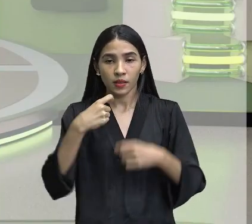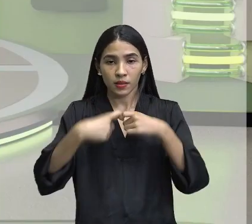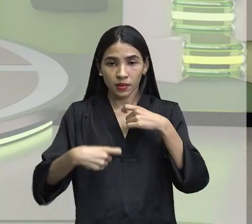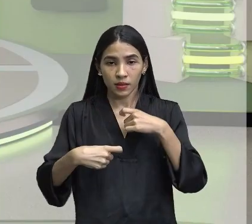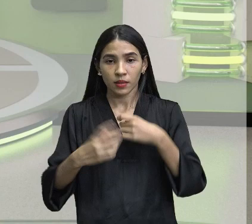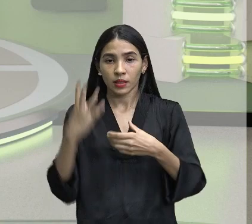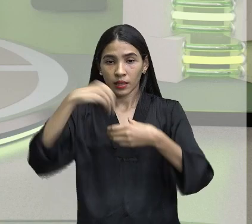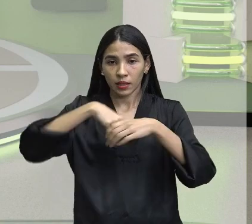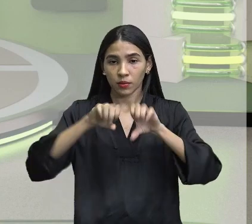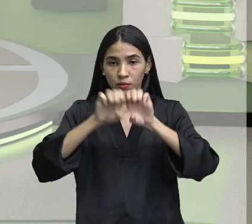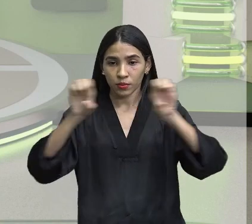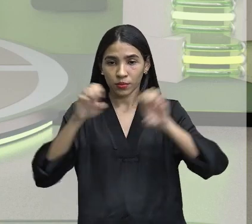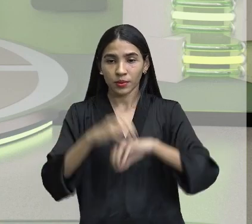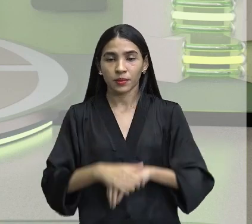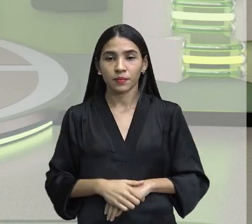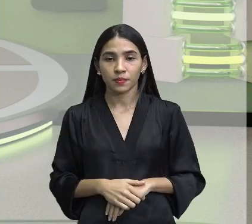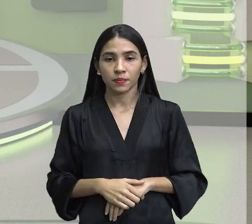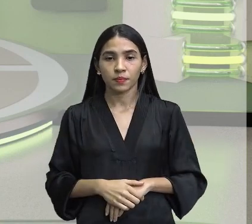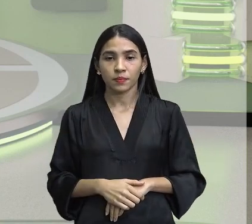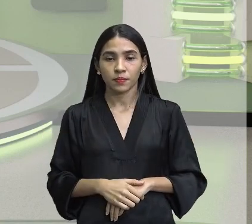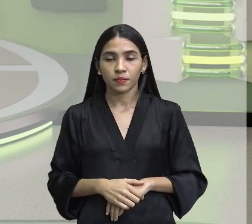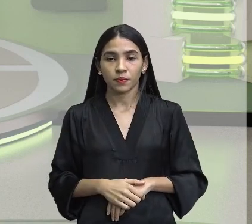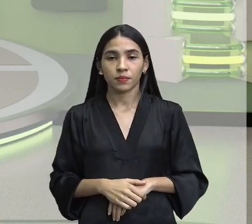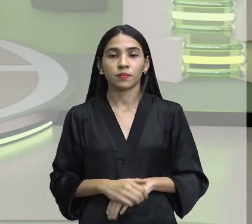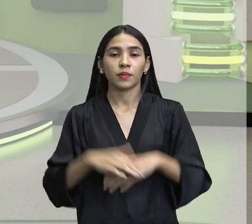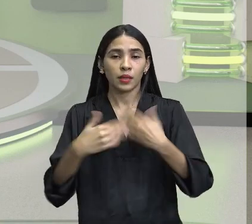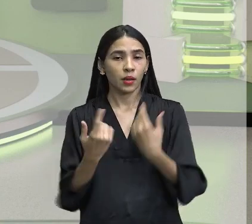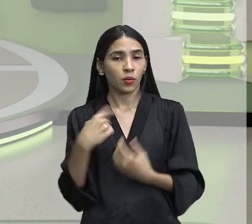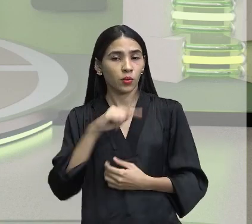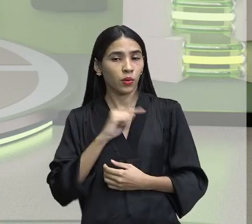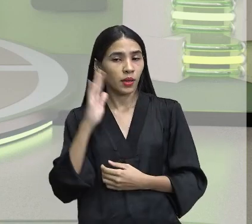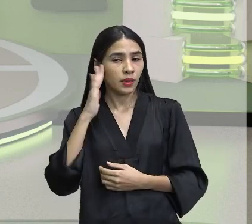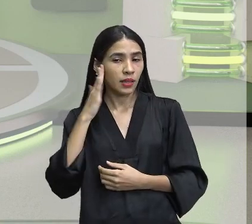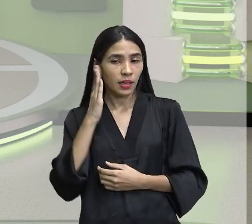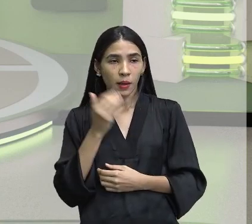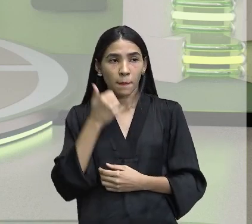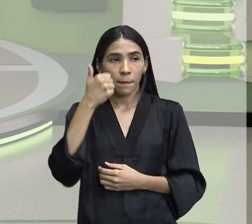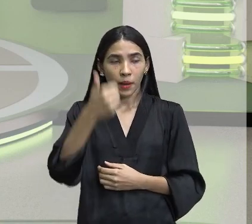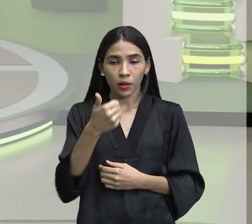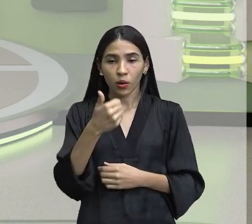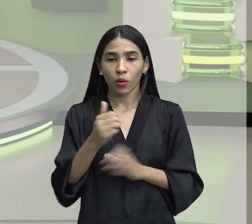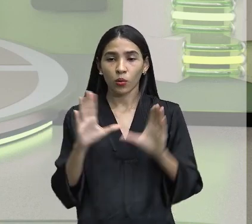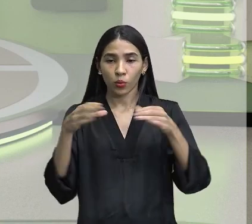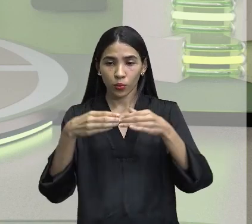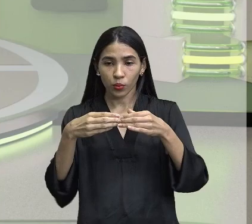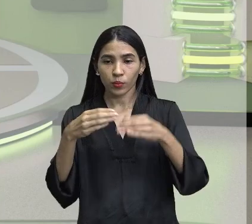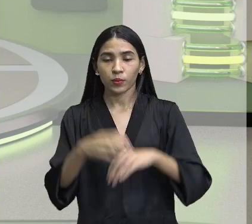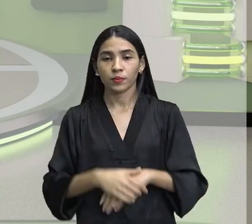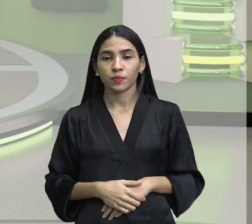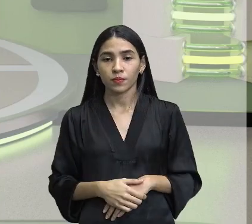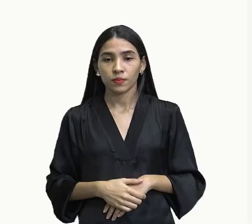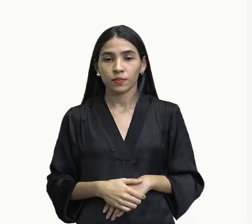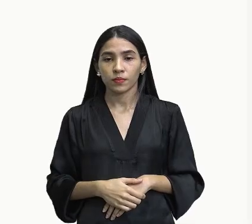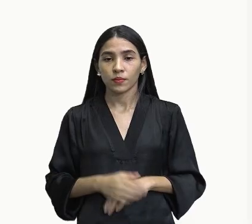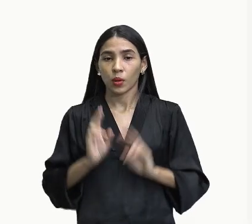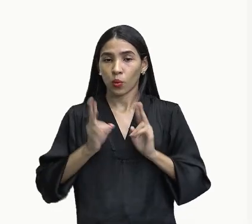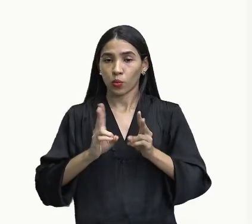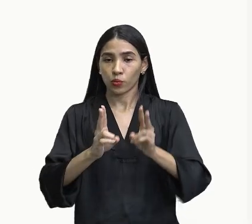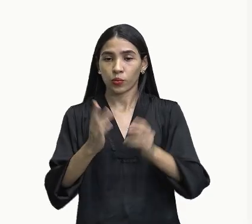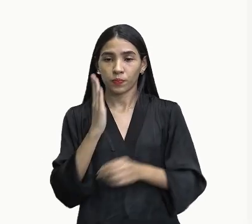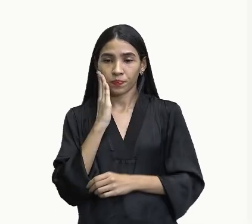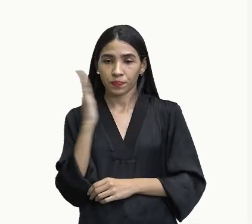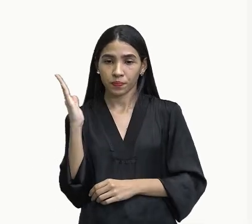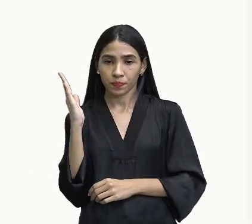sua própria estrutura. Para a gente entender um pouquinho mais esses indivíduos, vamos dar continuidade aí